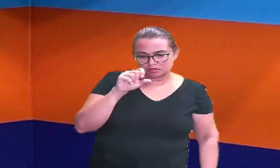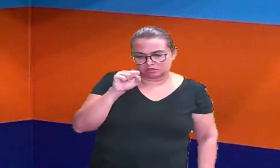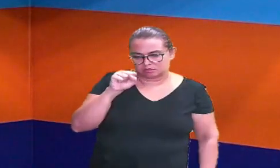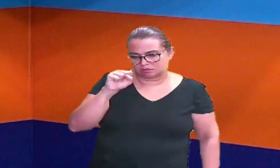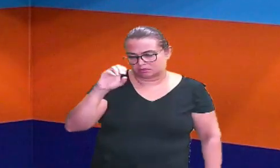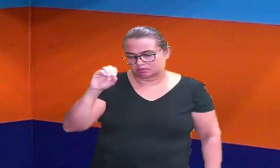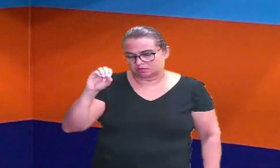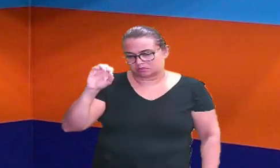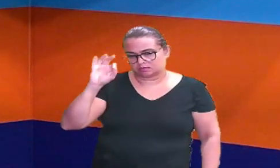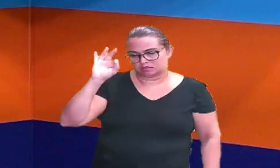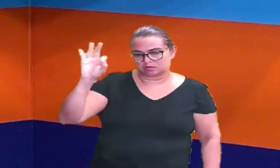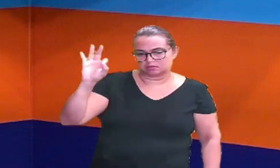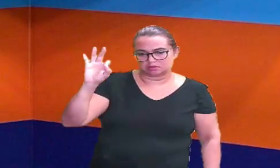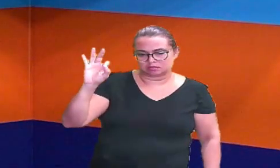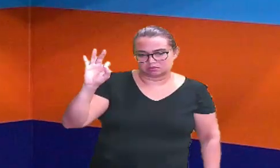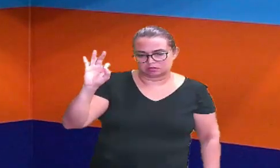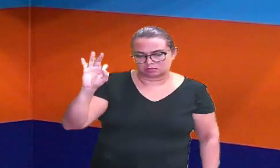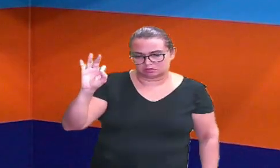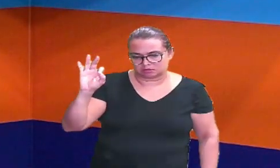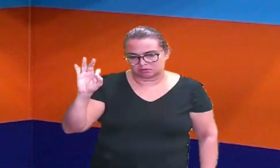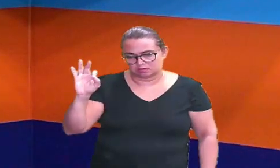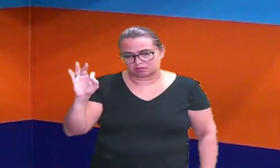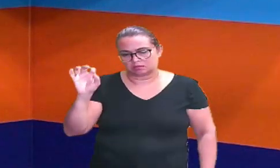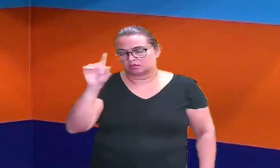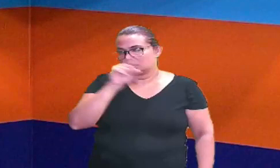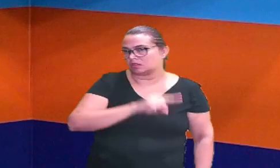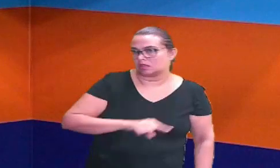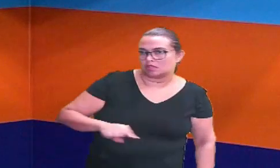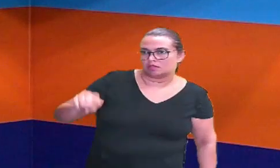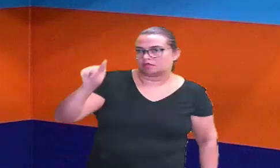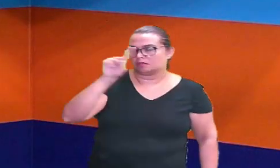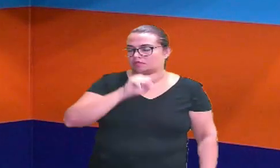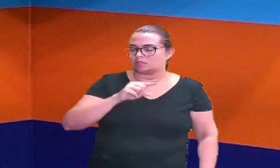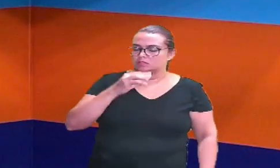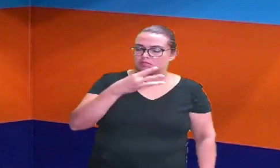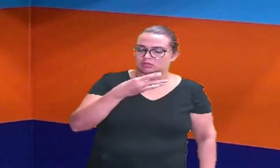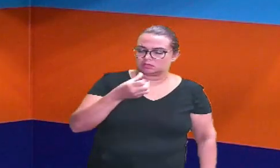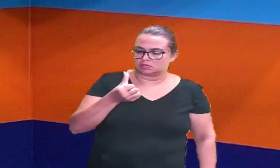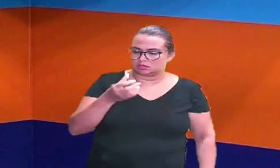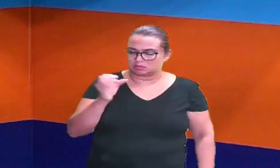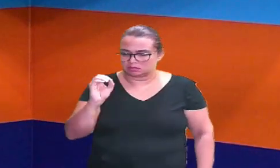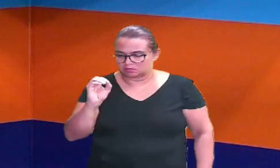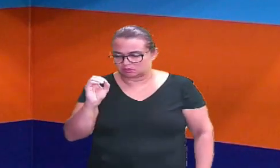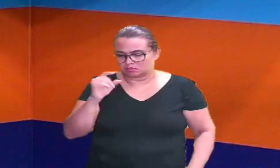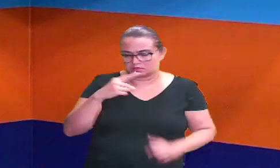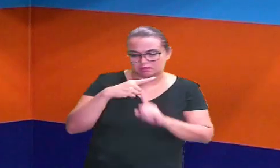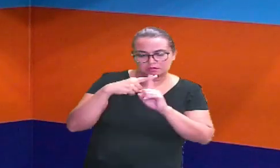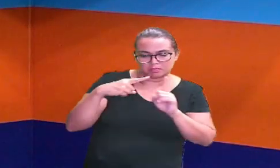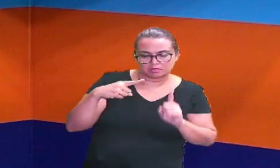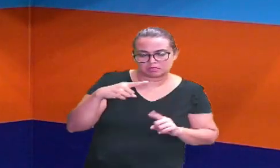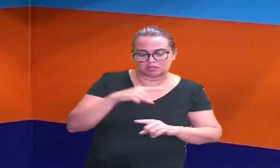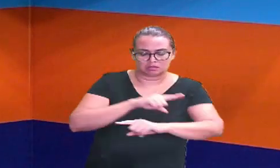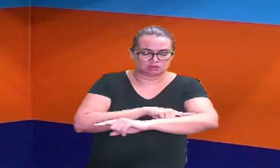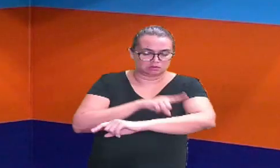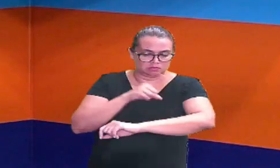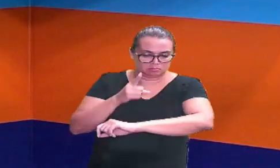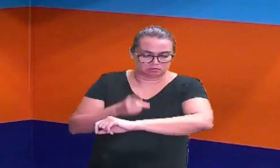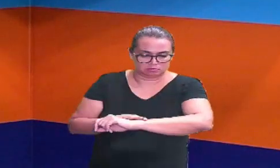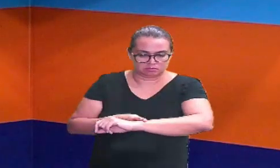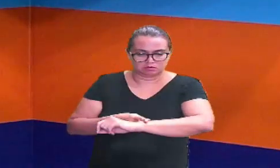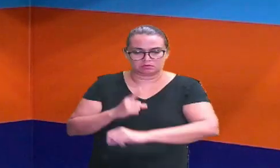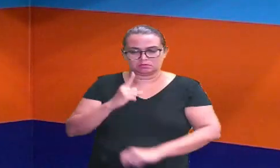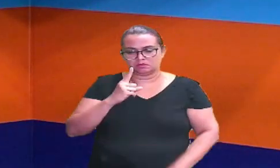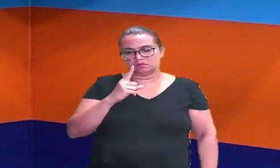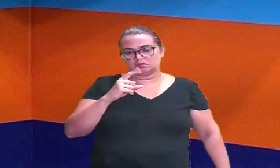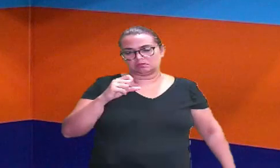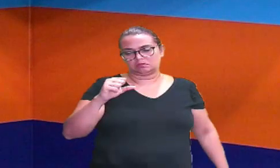180. Falei certo? Então, uma volta, 360. Meia volta, metade de 360, que